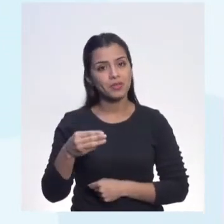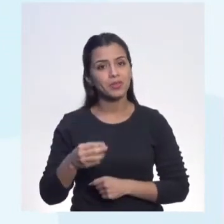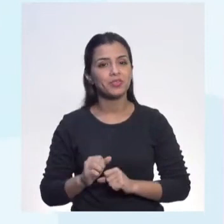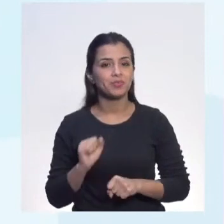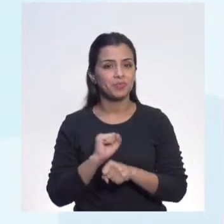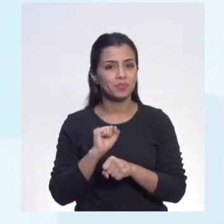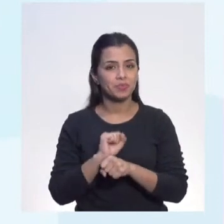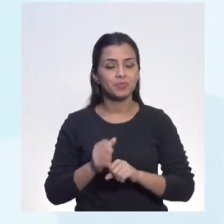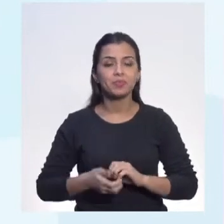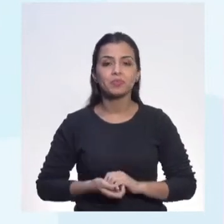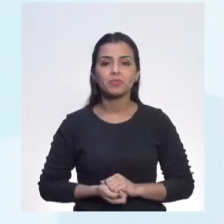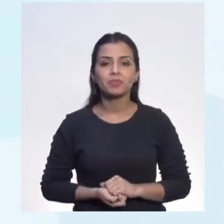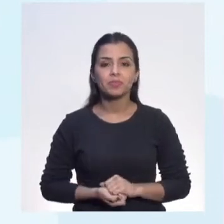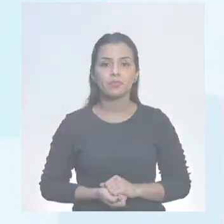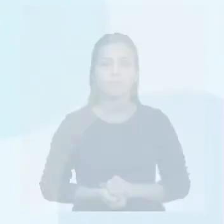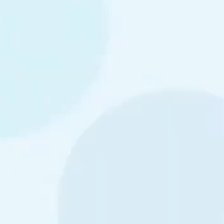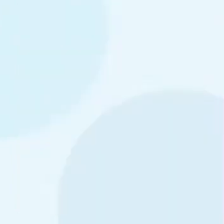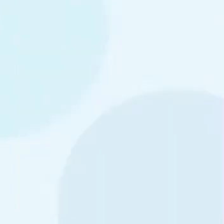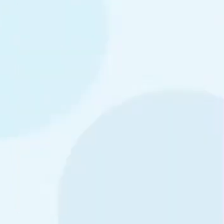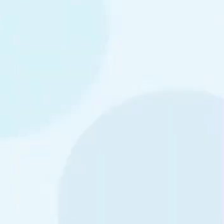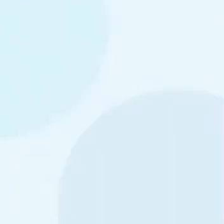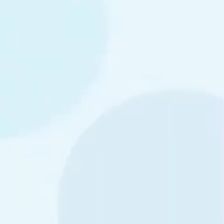gente volta já.